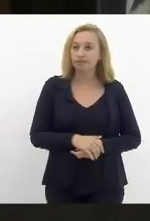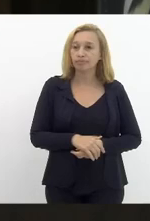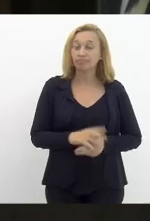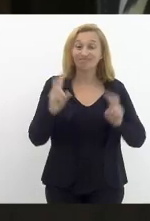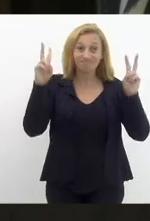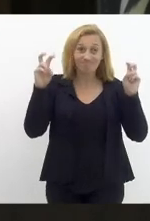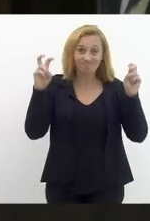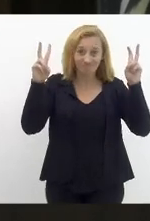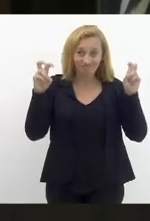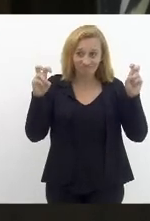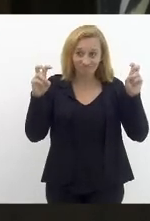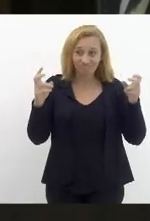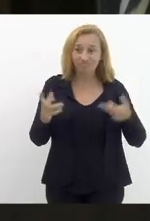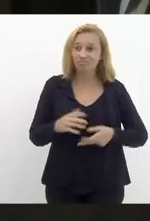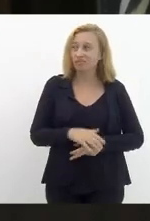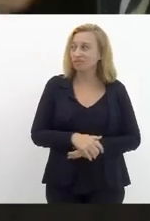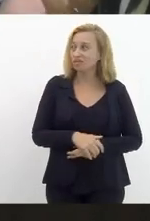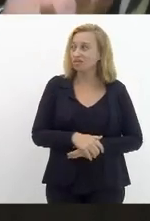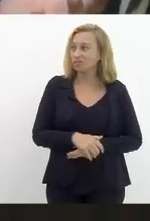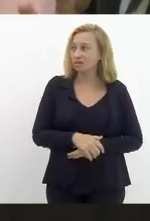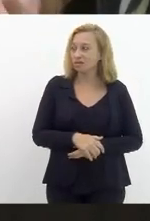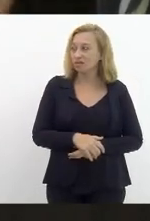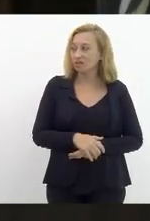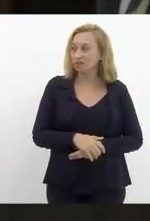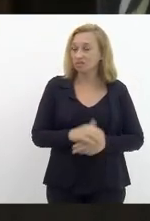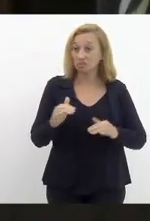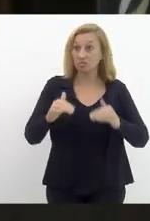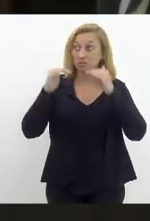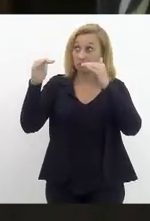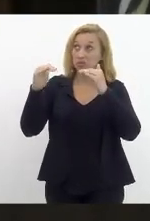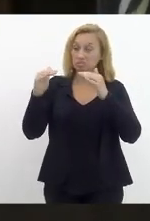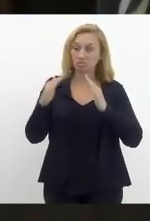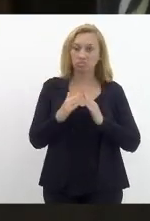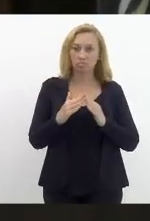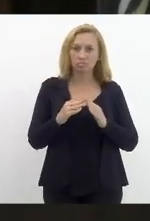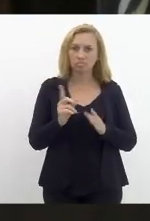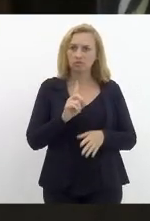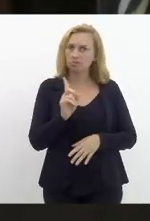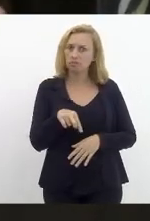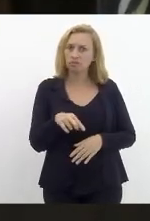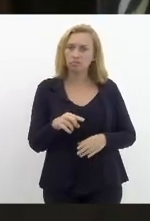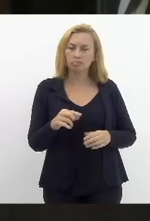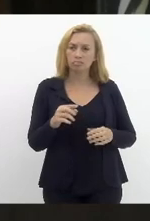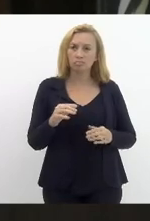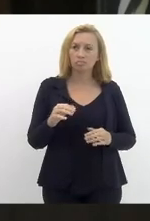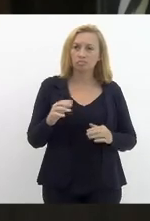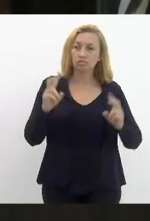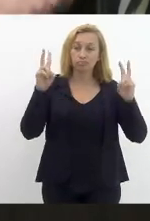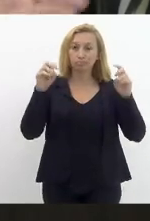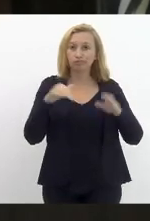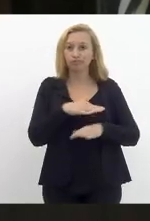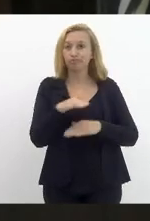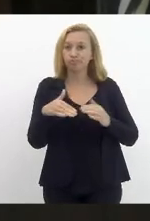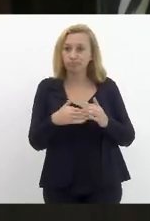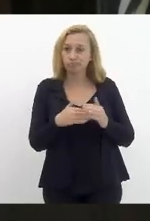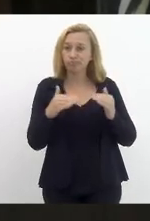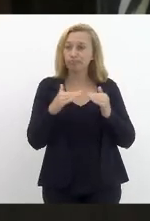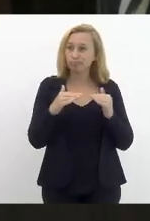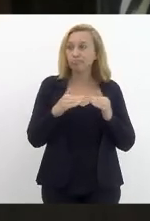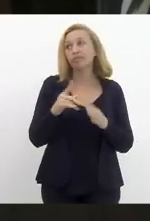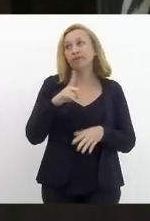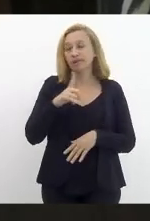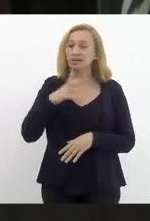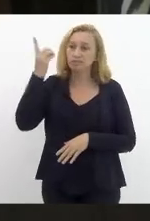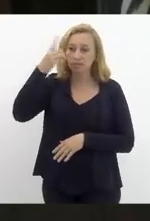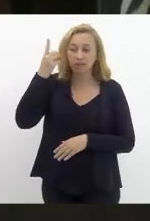tema não é um tema absoluto nessa casa e não é um tema que todos concordam, temos divergências. Há deputados na